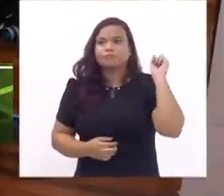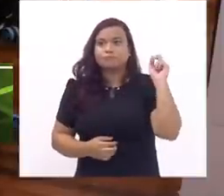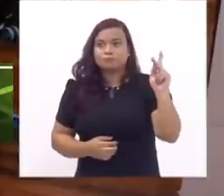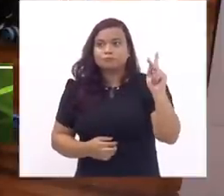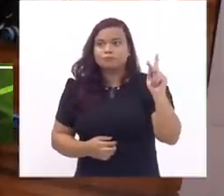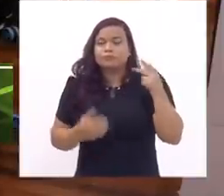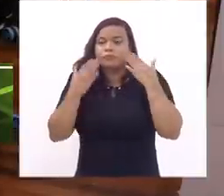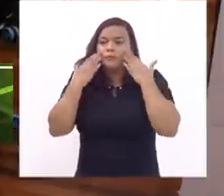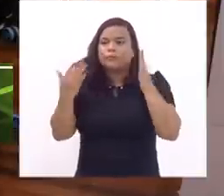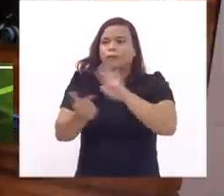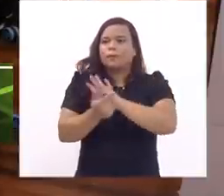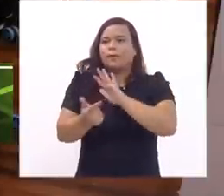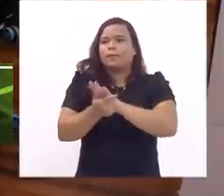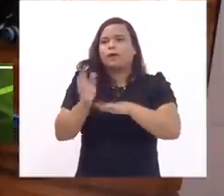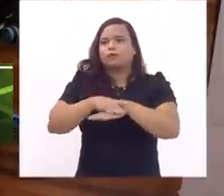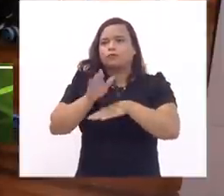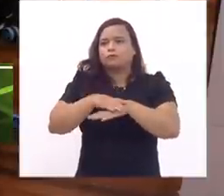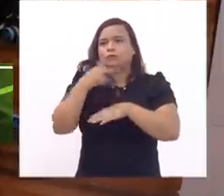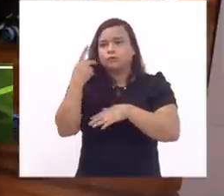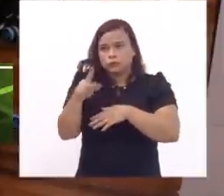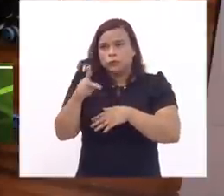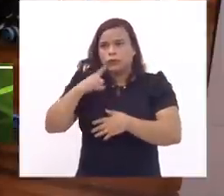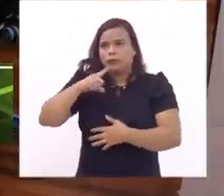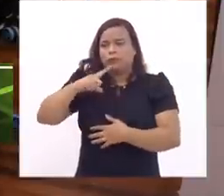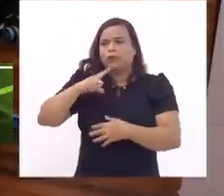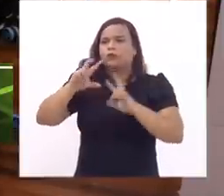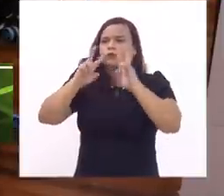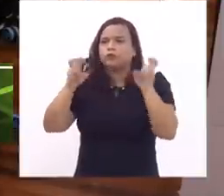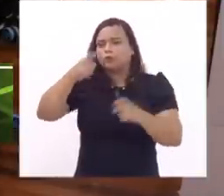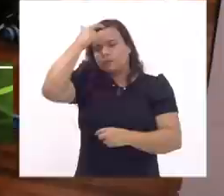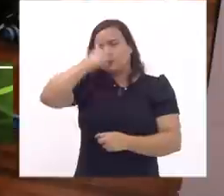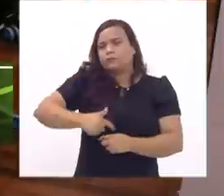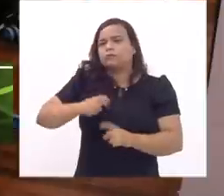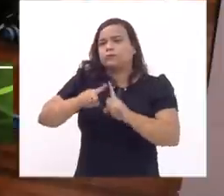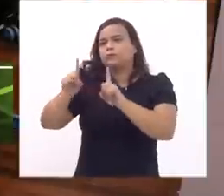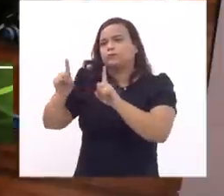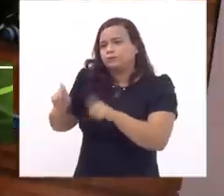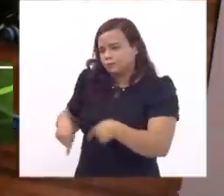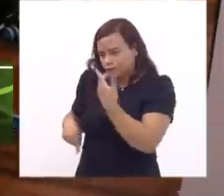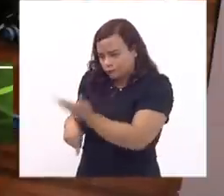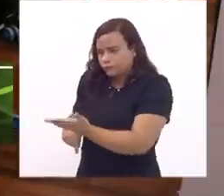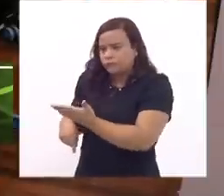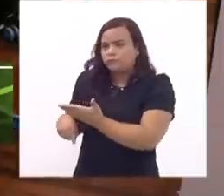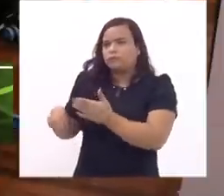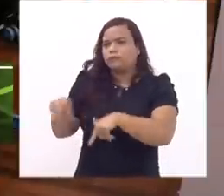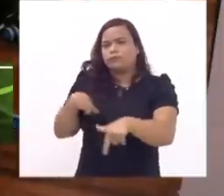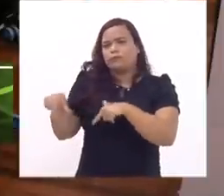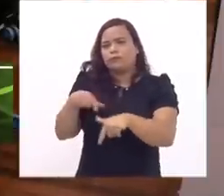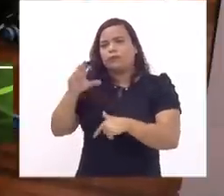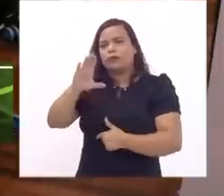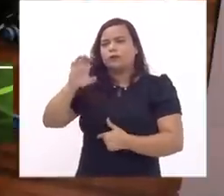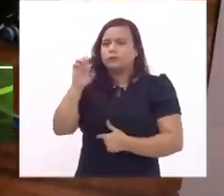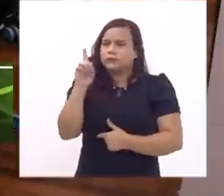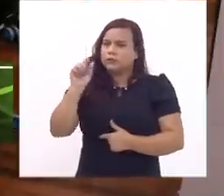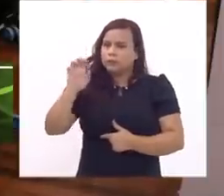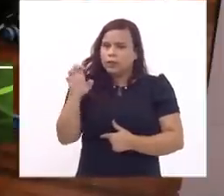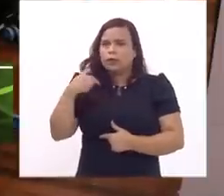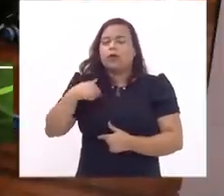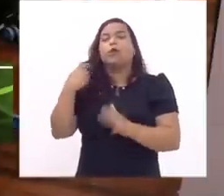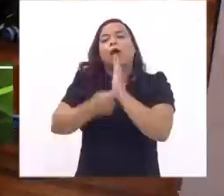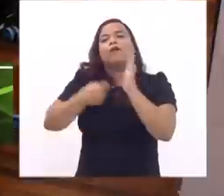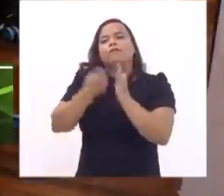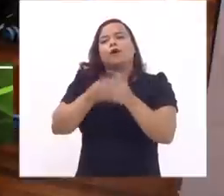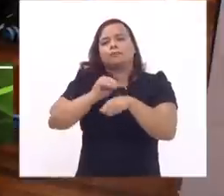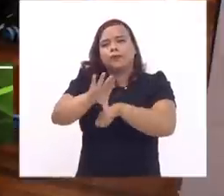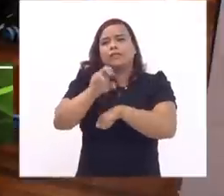Vossa Excelência tem tido nessa história toda sobre a questão dos servidores da SEDAE, eu reforçaria que, caso o governo, né, em